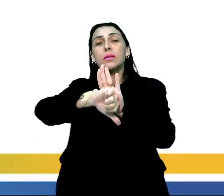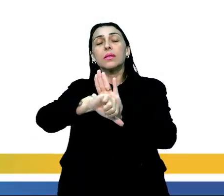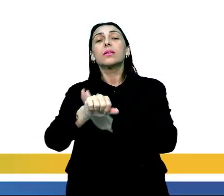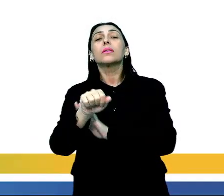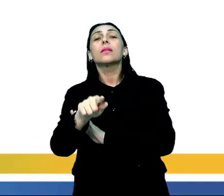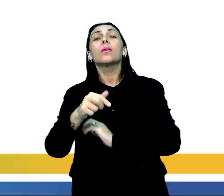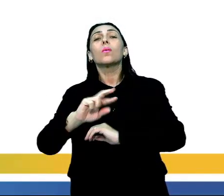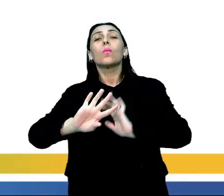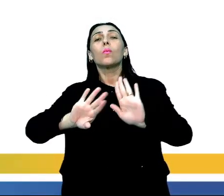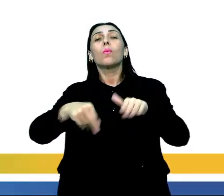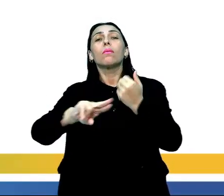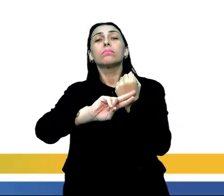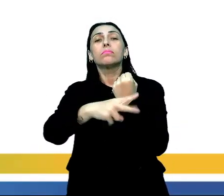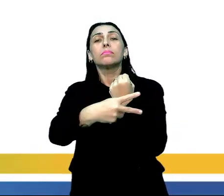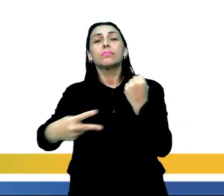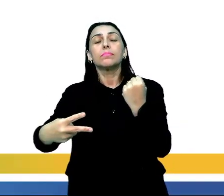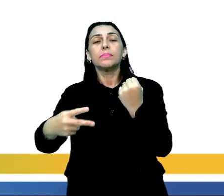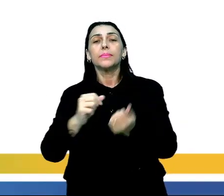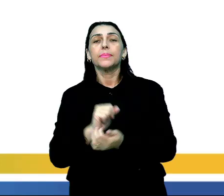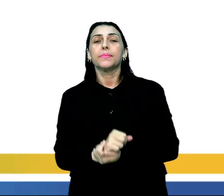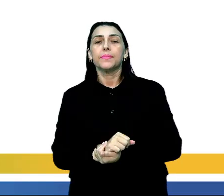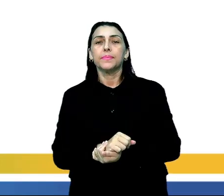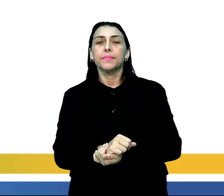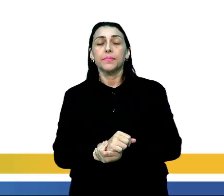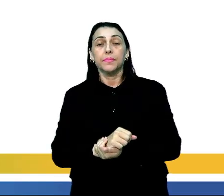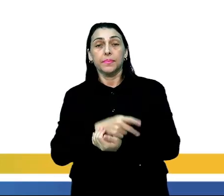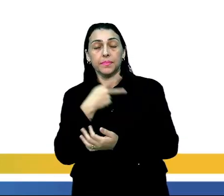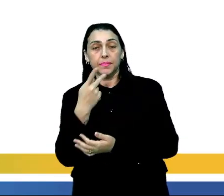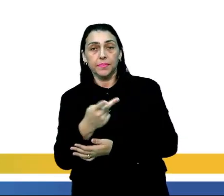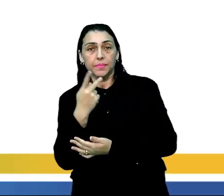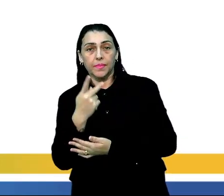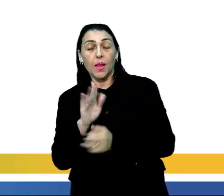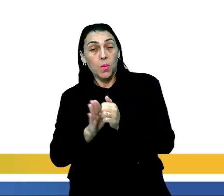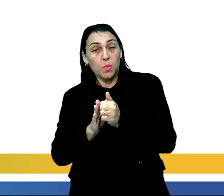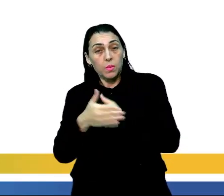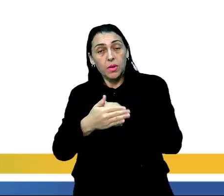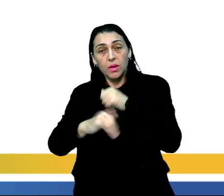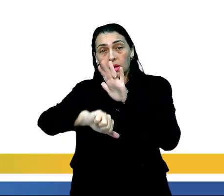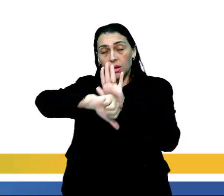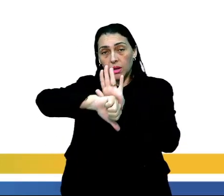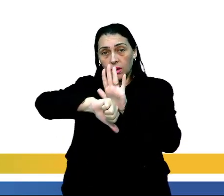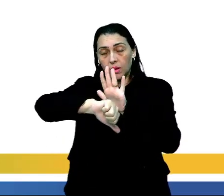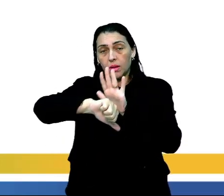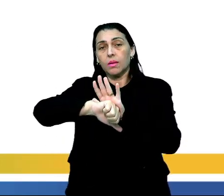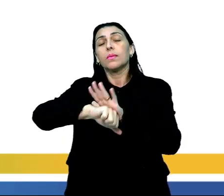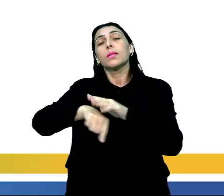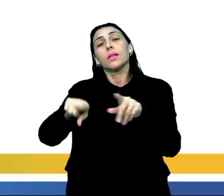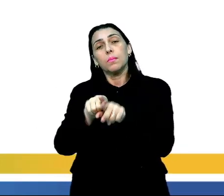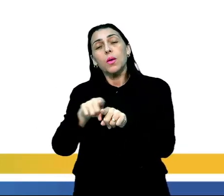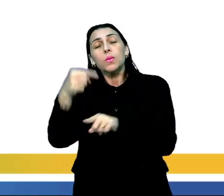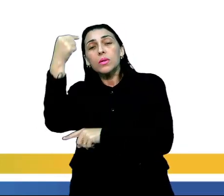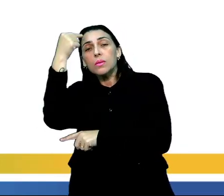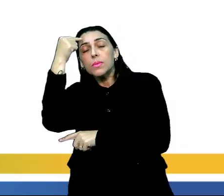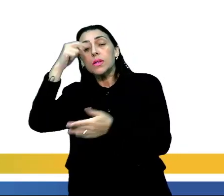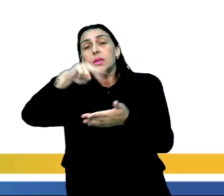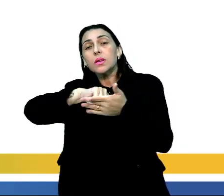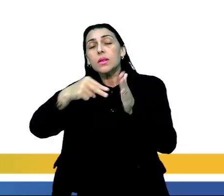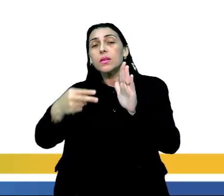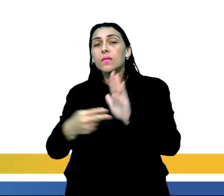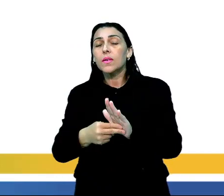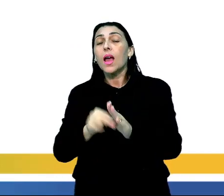que consequências seriam essas? Aí ele diz assim: omitir crimes, ao contrário do que se pensa,